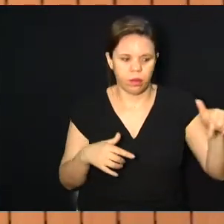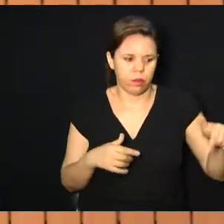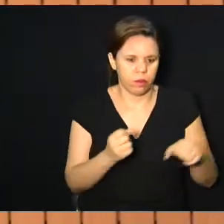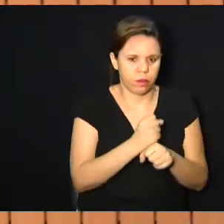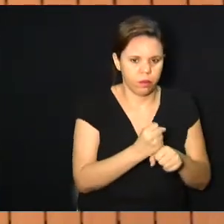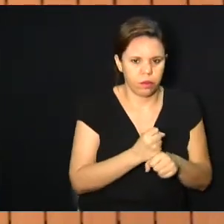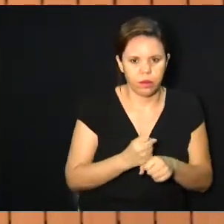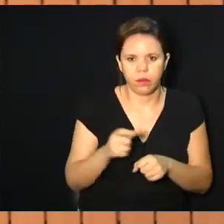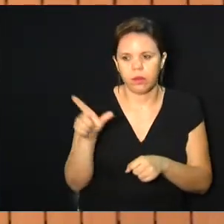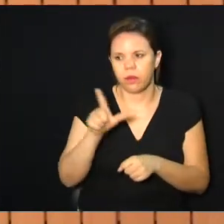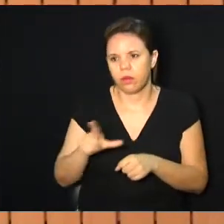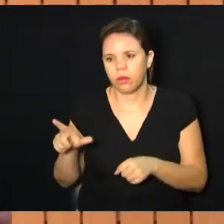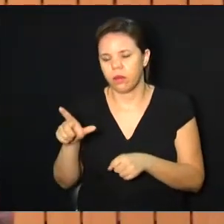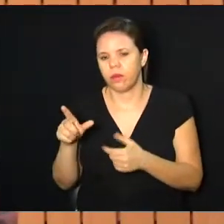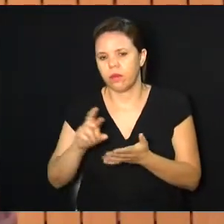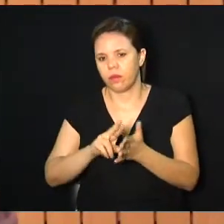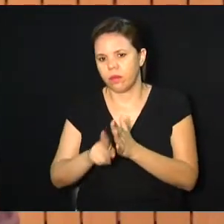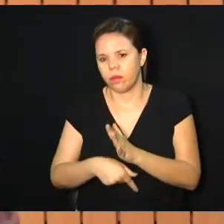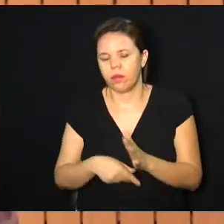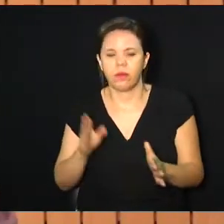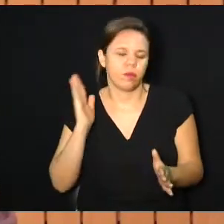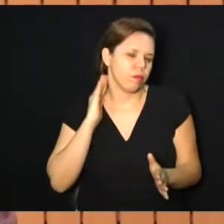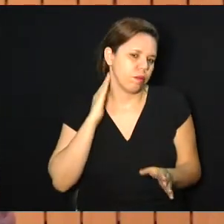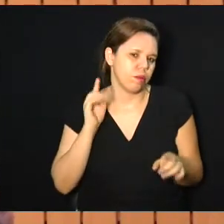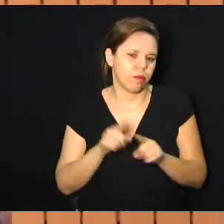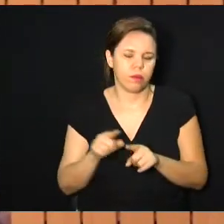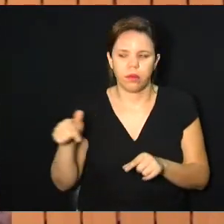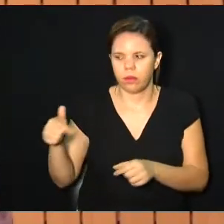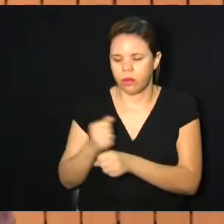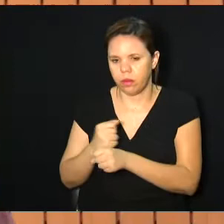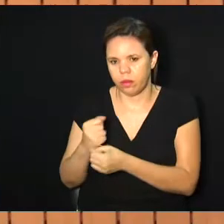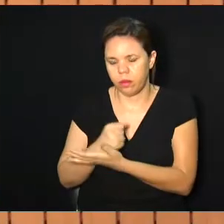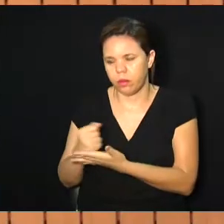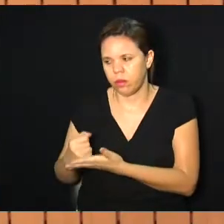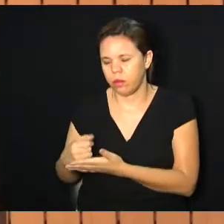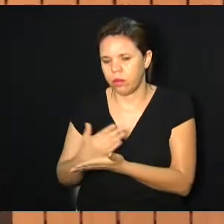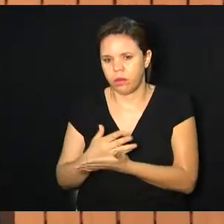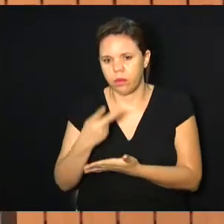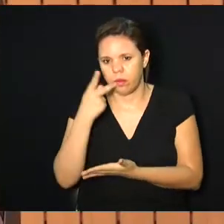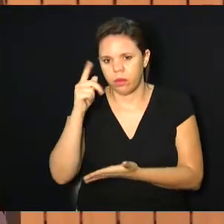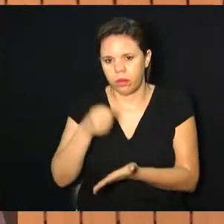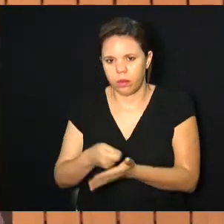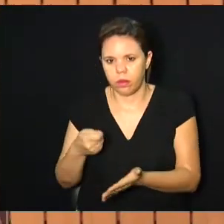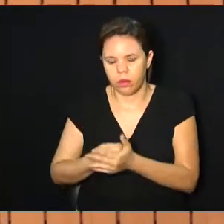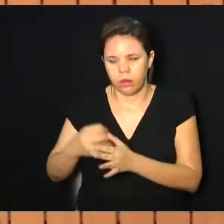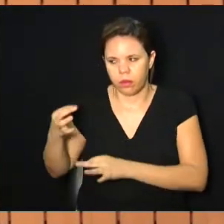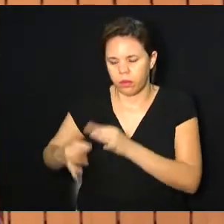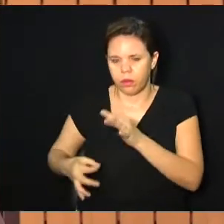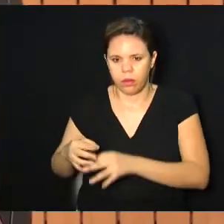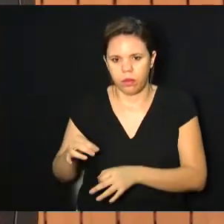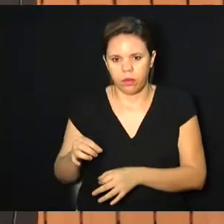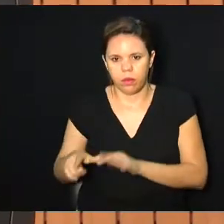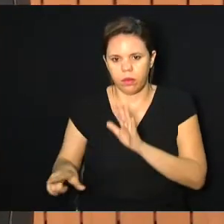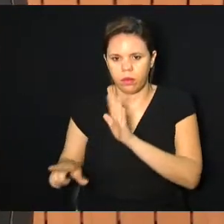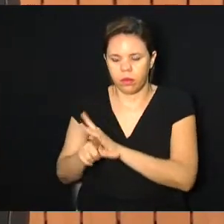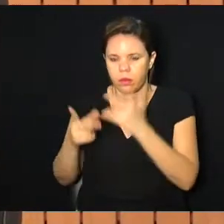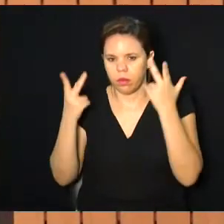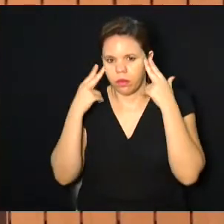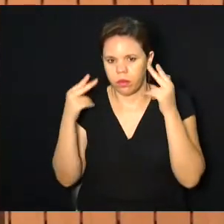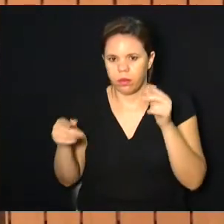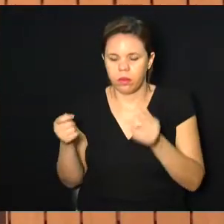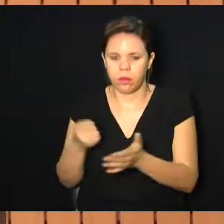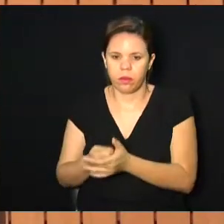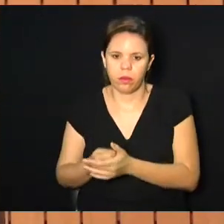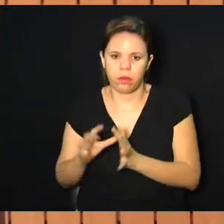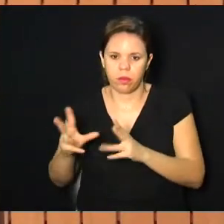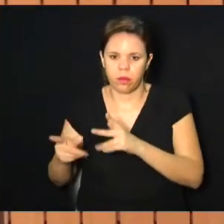como Londres, Singapura. Belém vai ter 7, na verdade, que eu mencionei no começo, por obrigação judicial, que a lei orgânica de Belém obriga